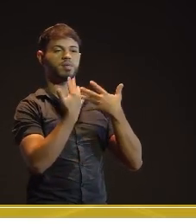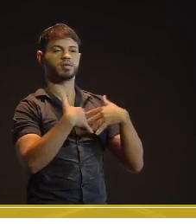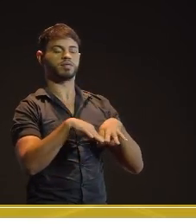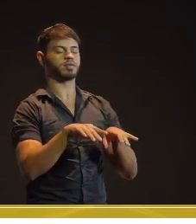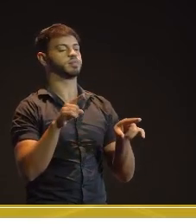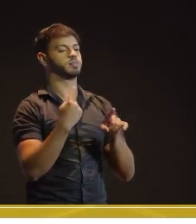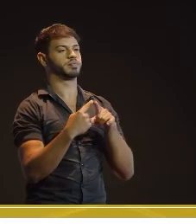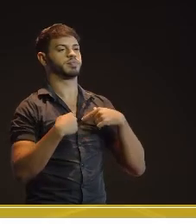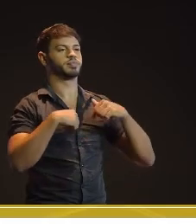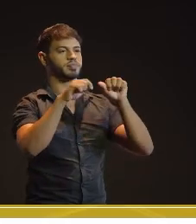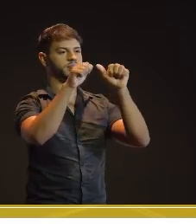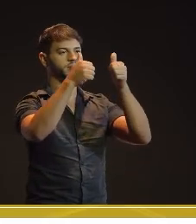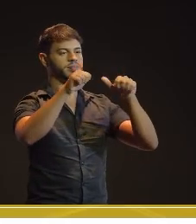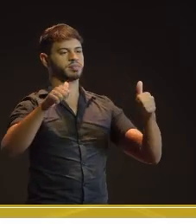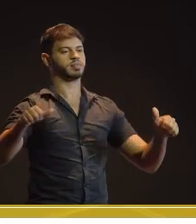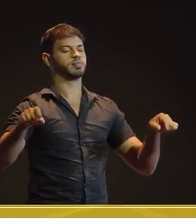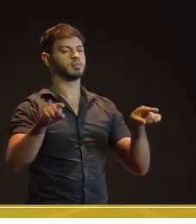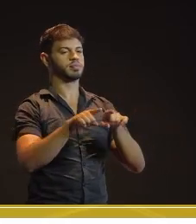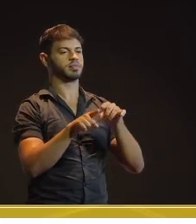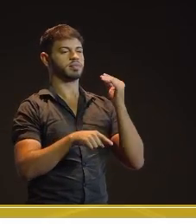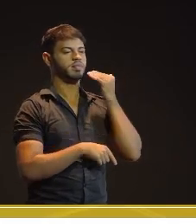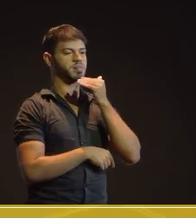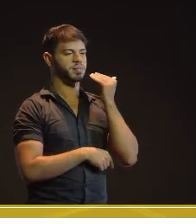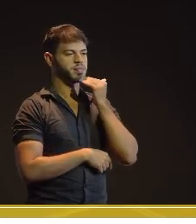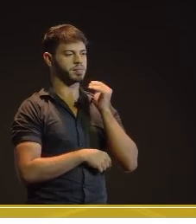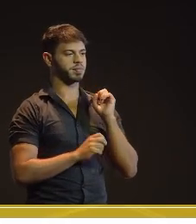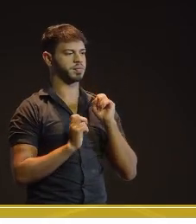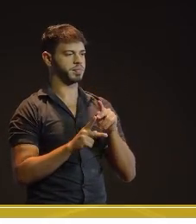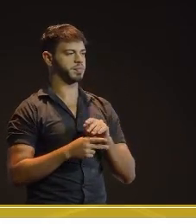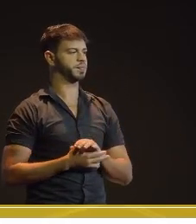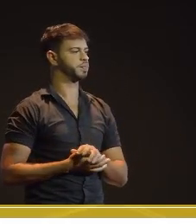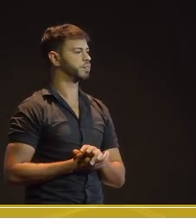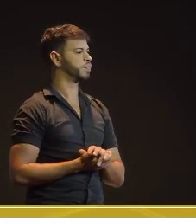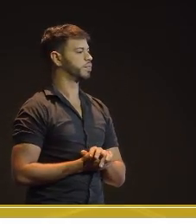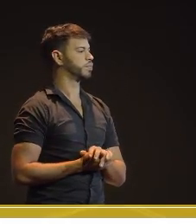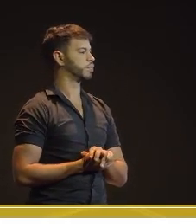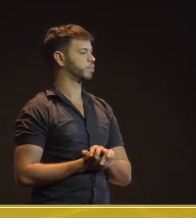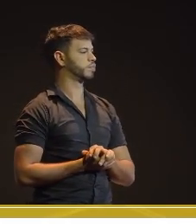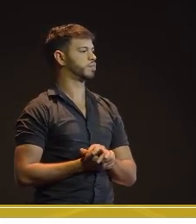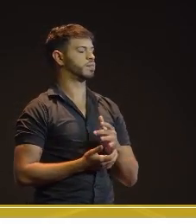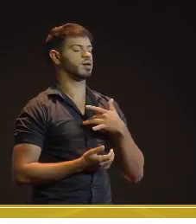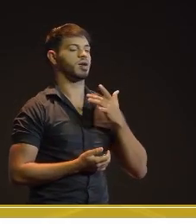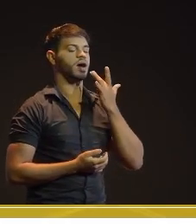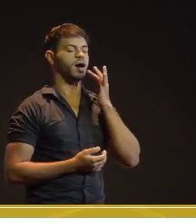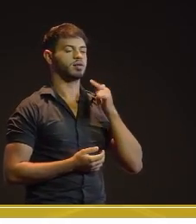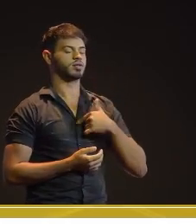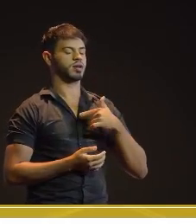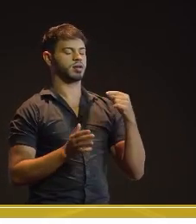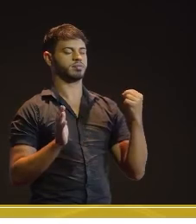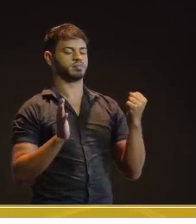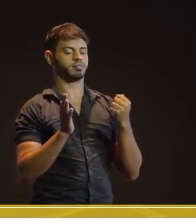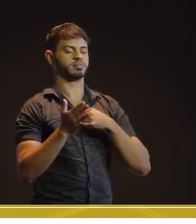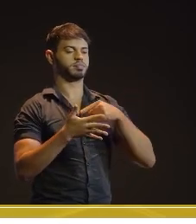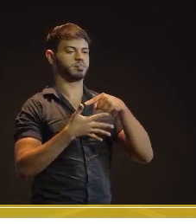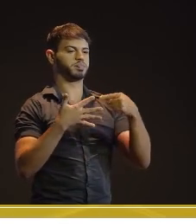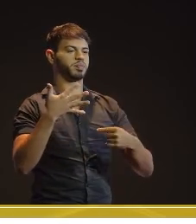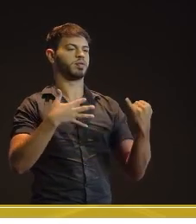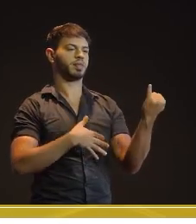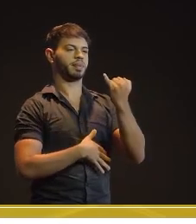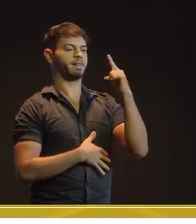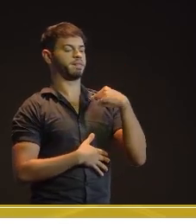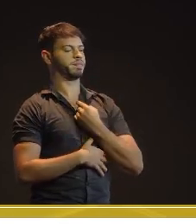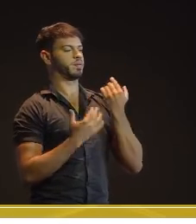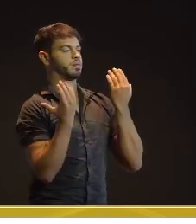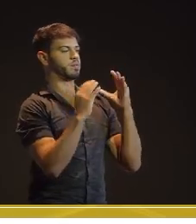simples analisar aquela falha. Ok? Então, acho que esse é um ponto muito relevante para a gente colocar